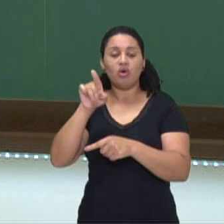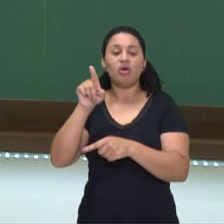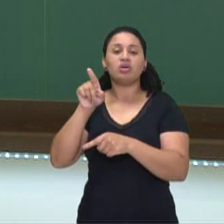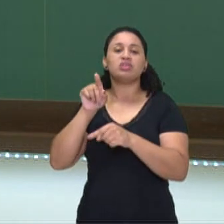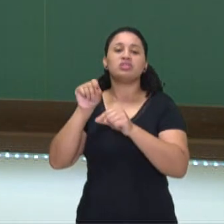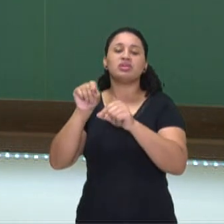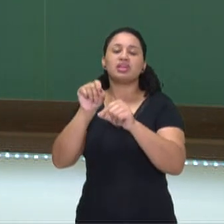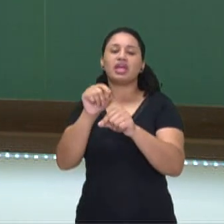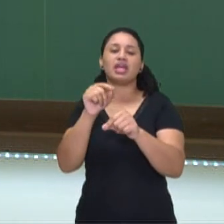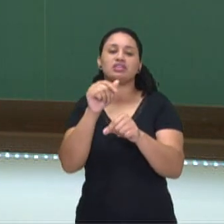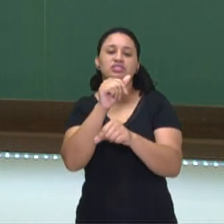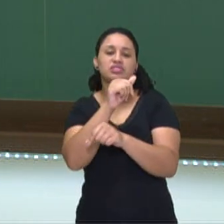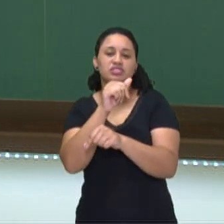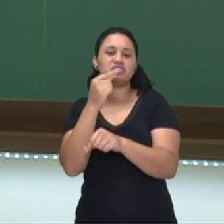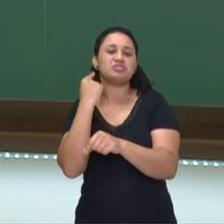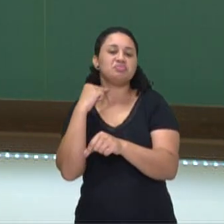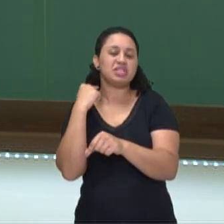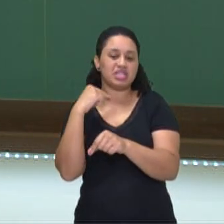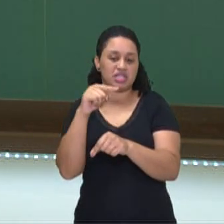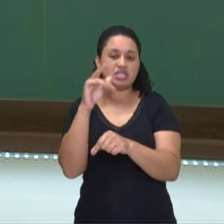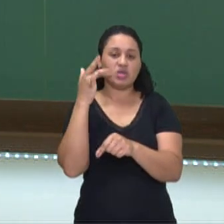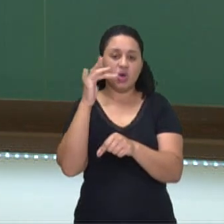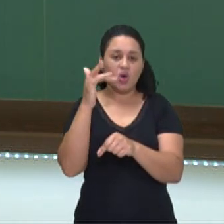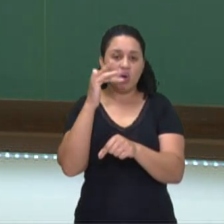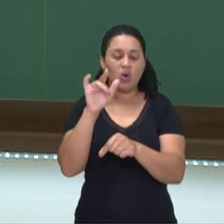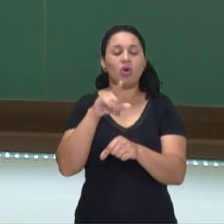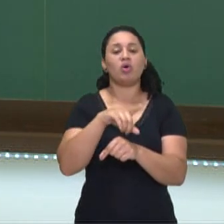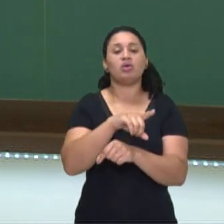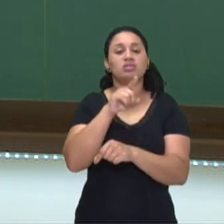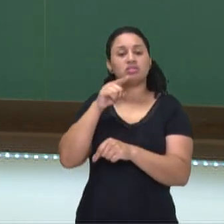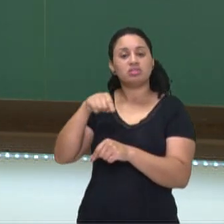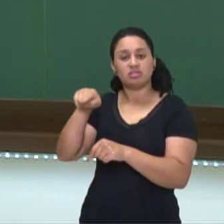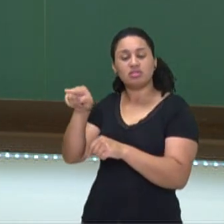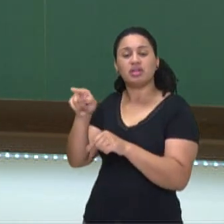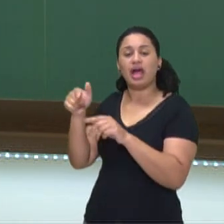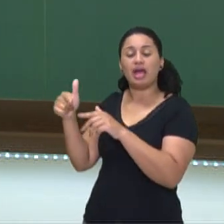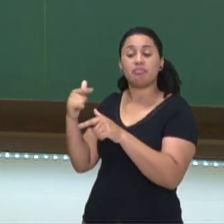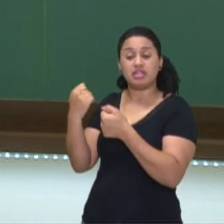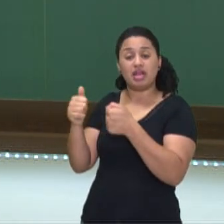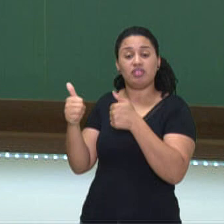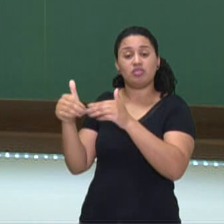próximo. Você veja que no mapa Minas Gerais não faz parte